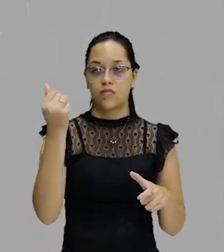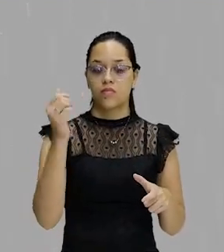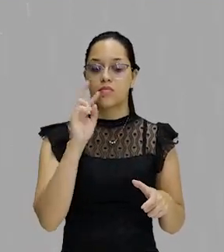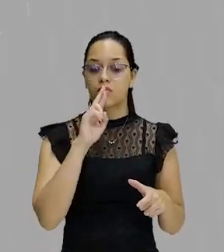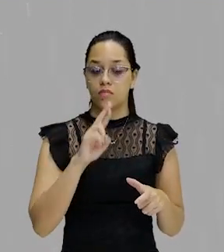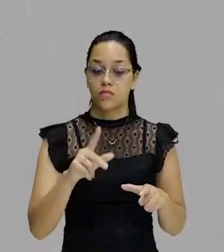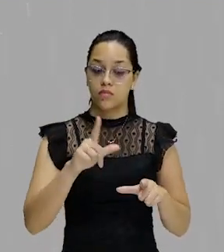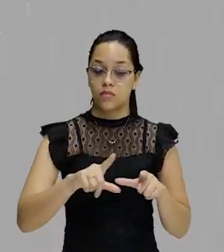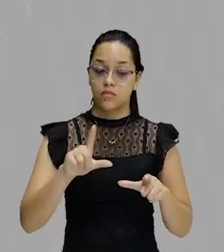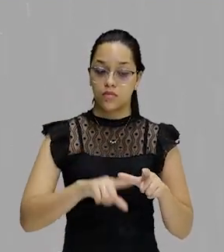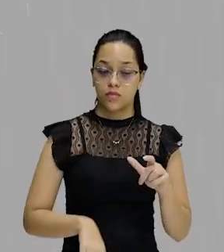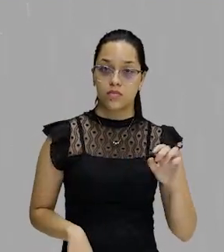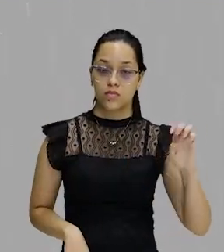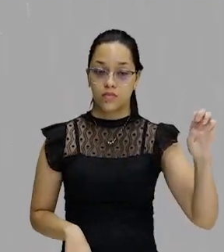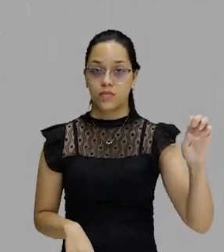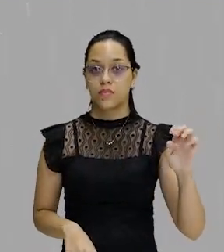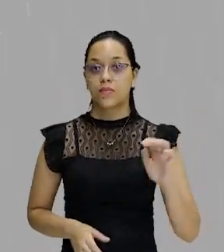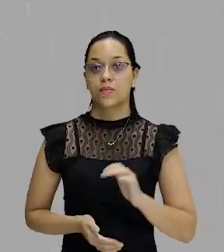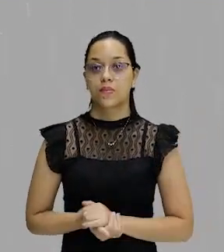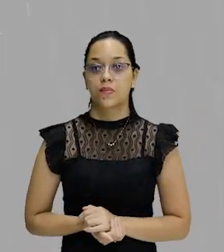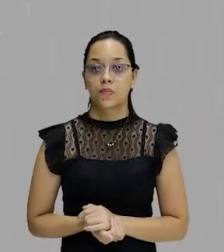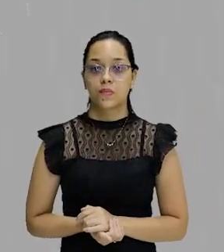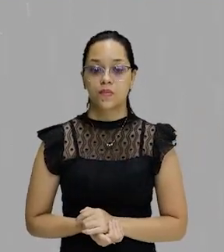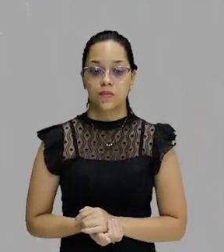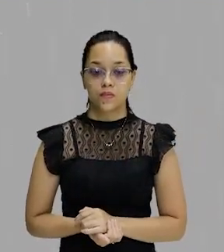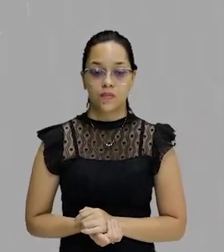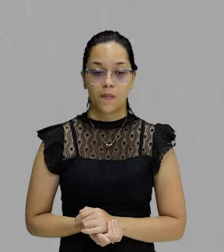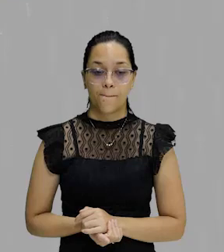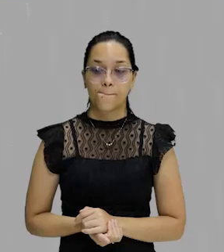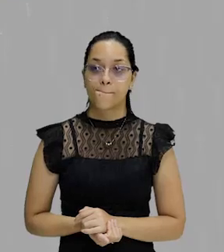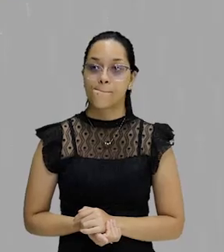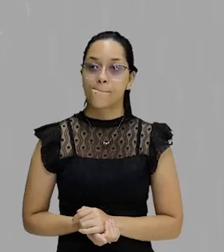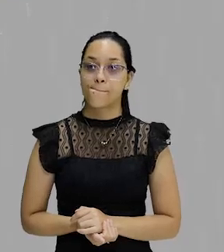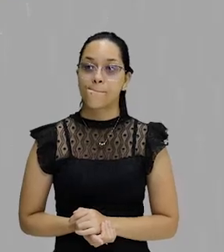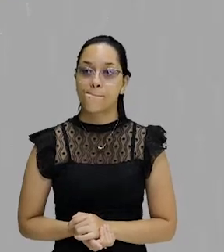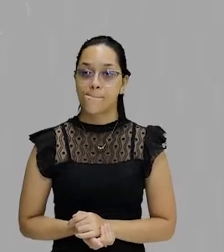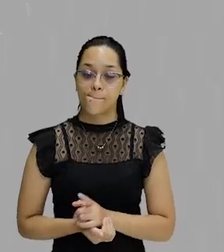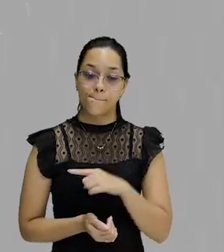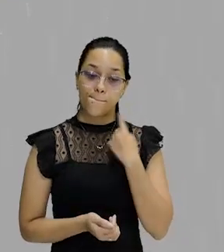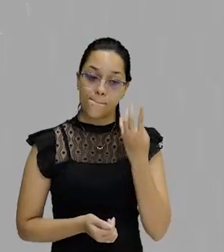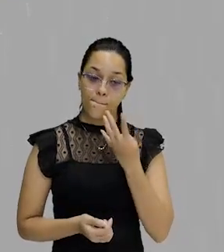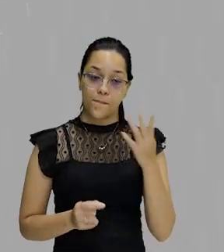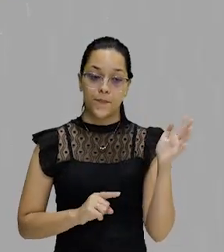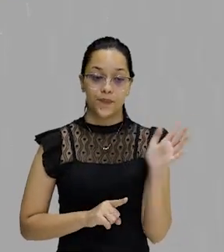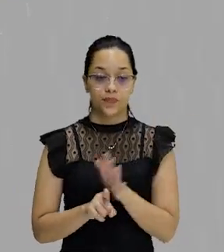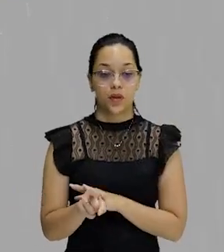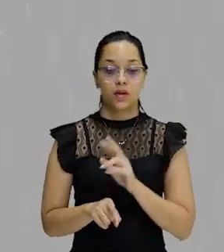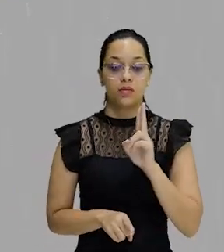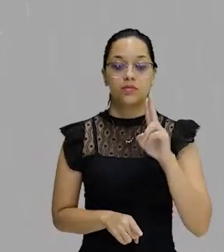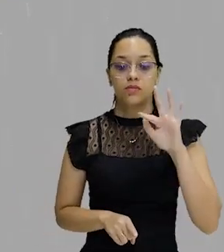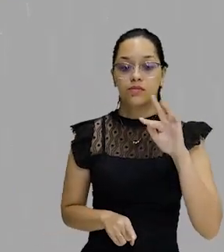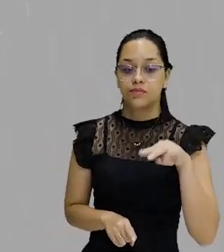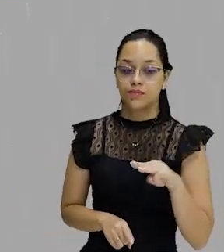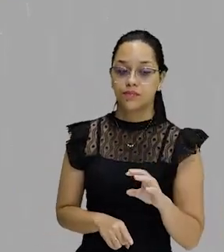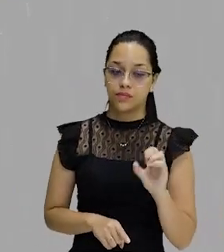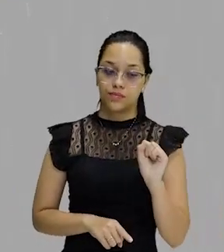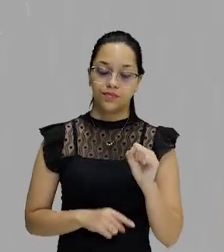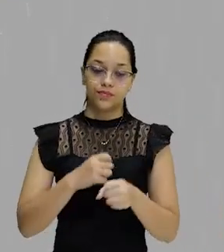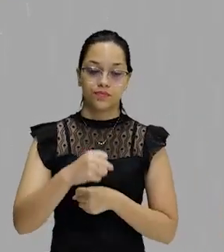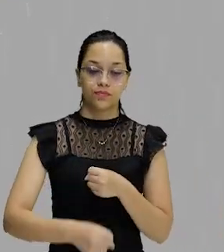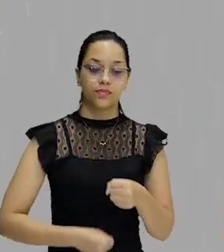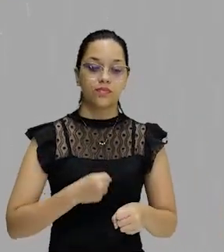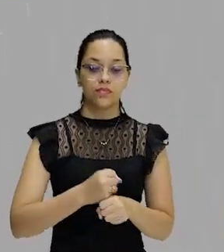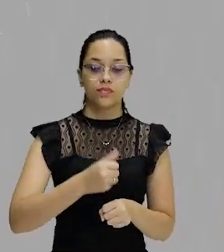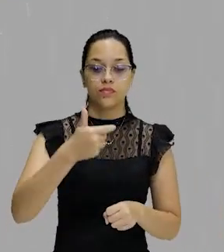Então, resposta, letra E. Ok, galera? Beleza? E a nossa quarta questão, da Universidade Federal de Mato